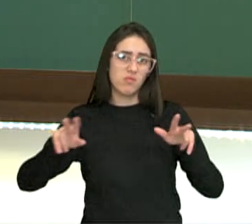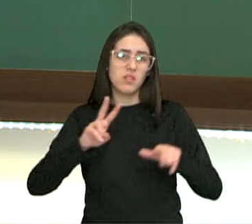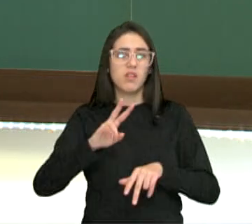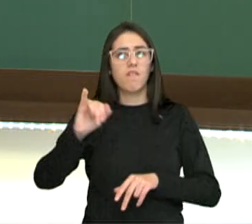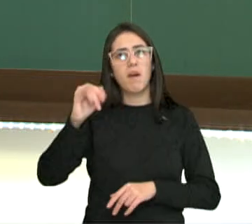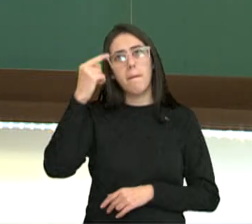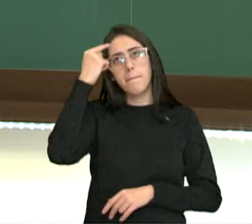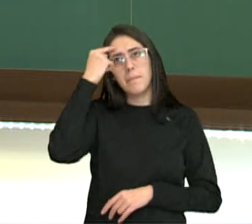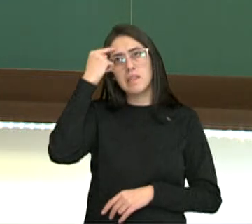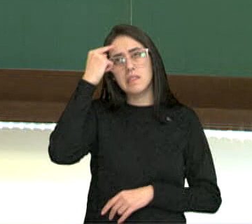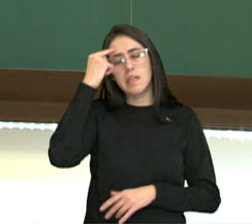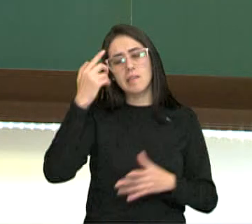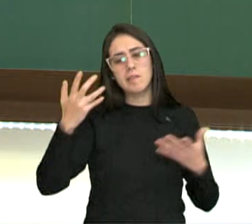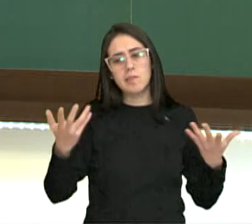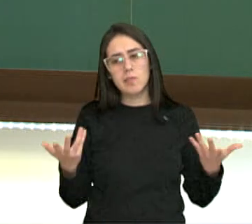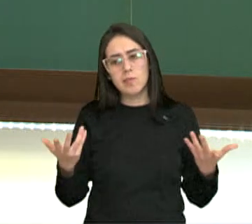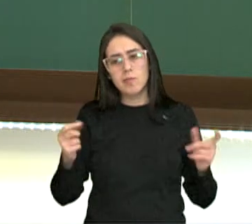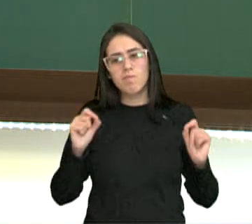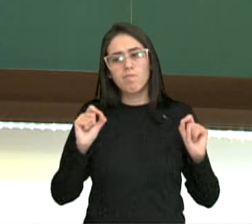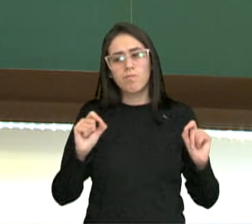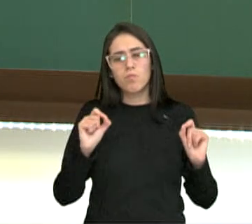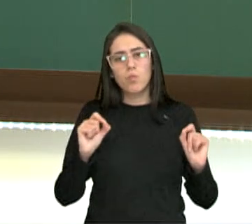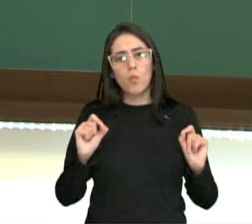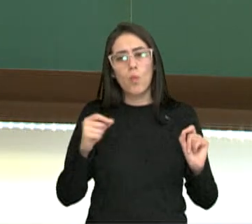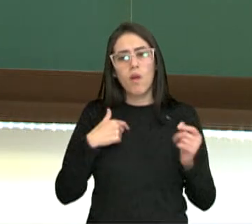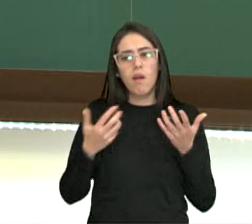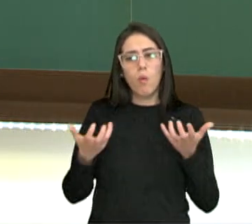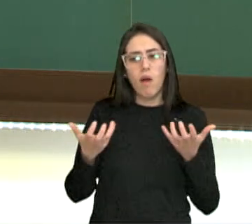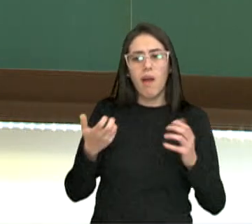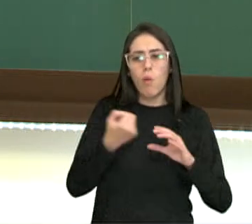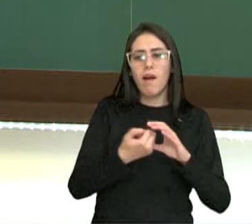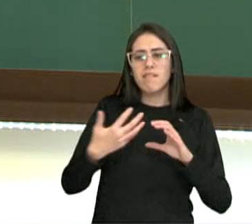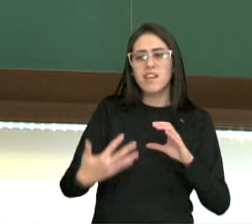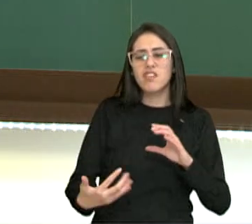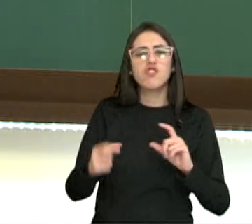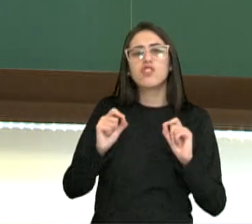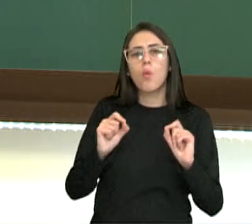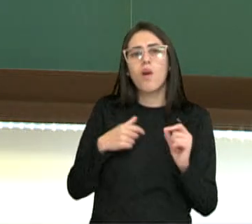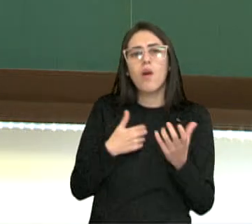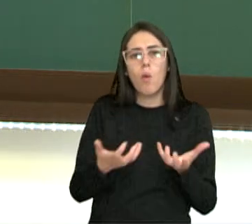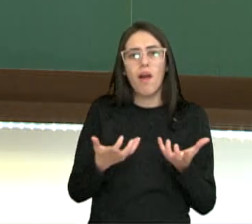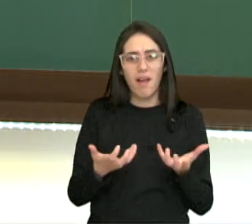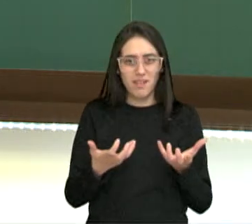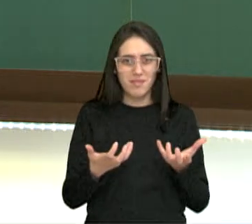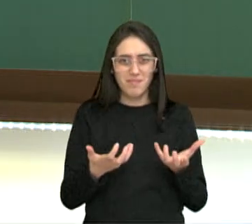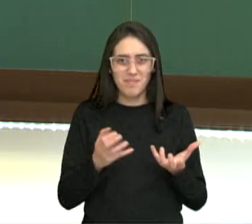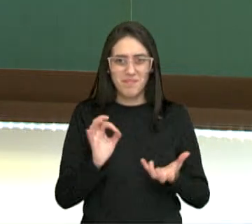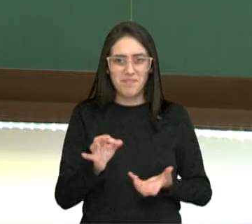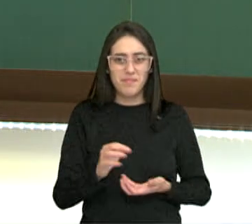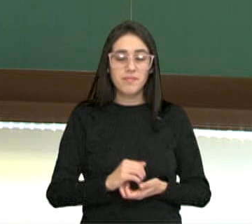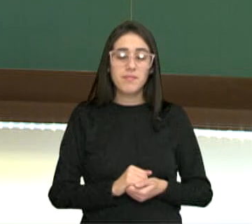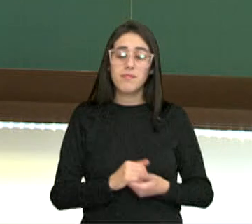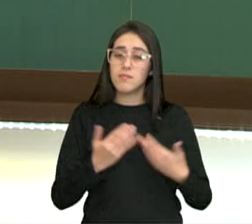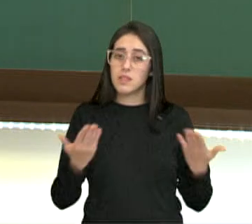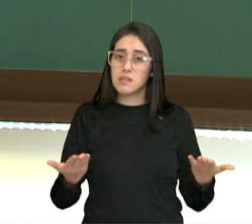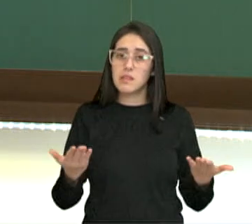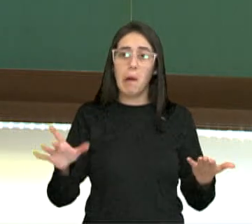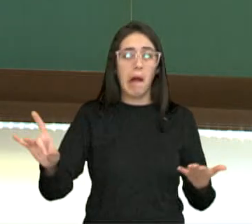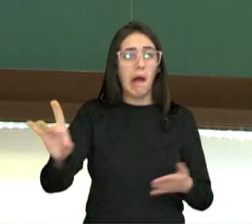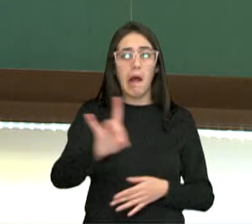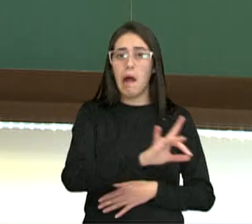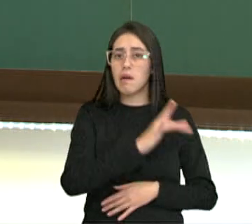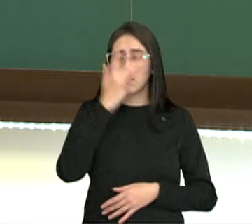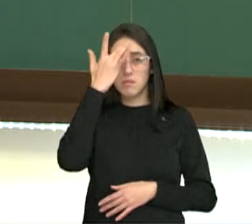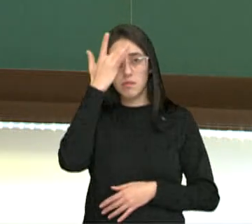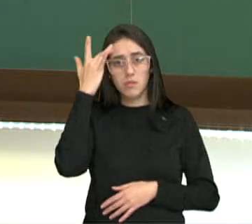peso para cada uma dessas características que eu acabei de citar, ok? Então, cada pessoa